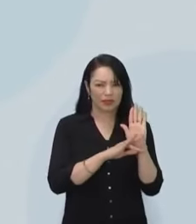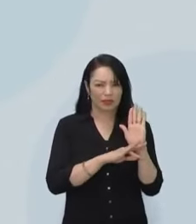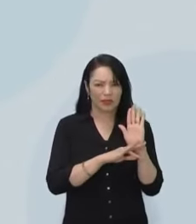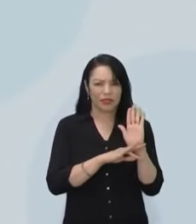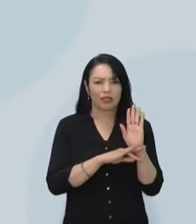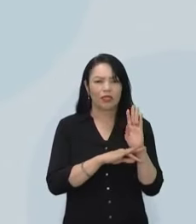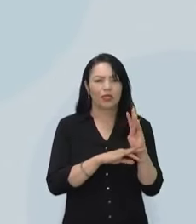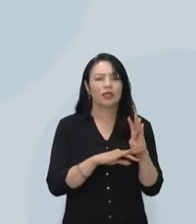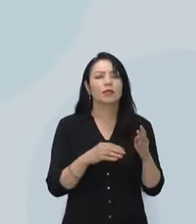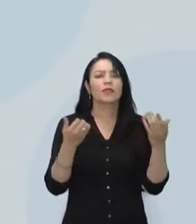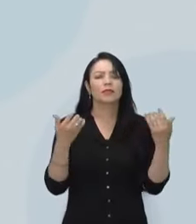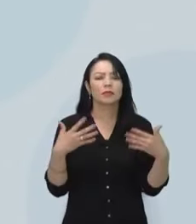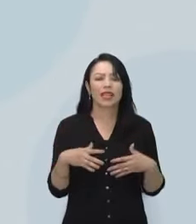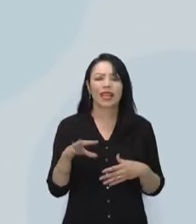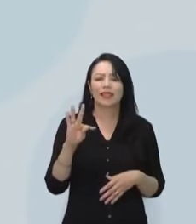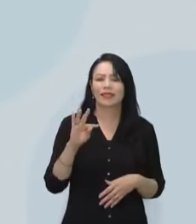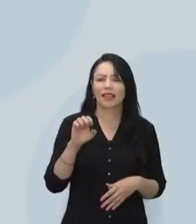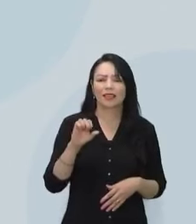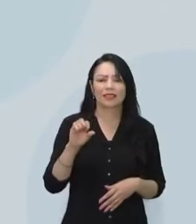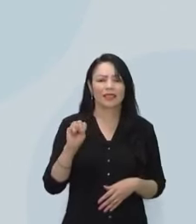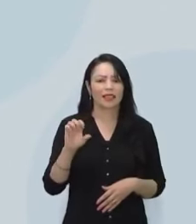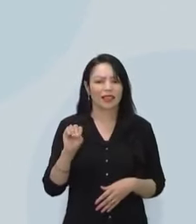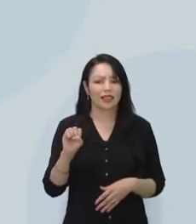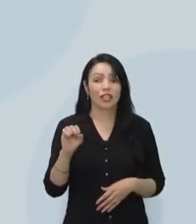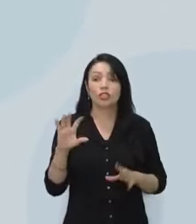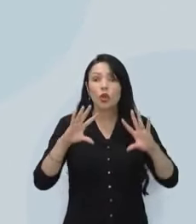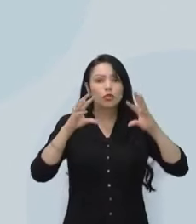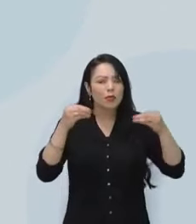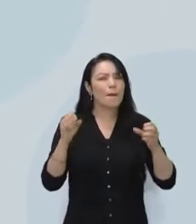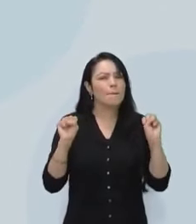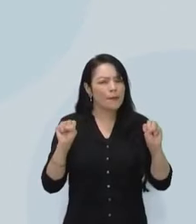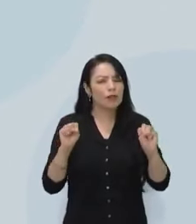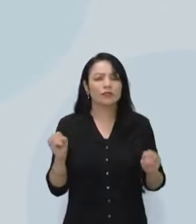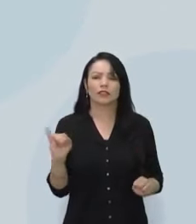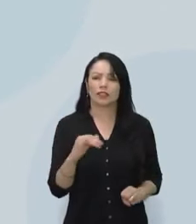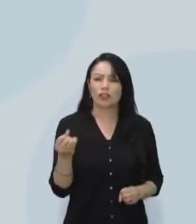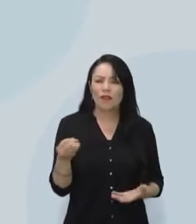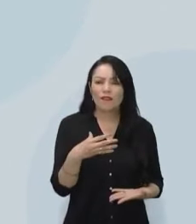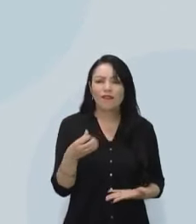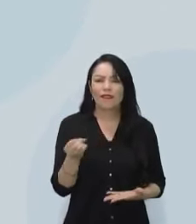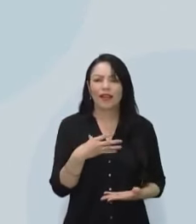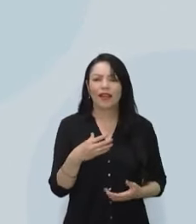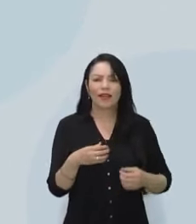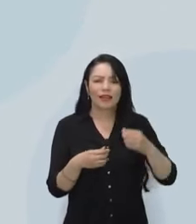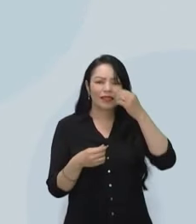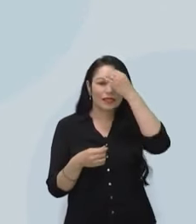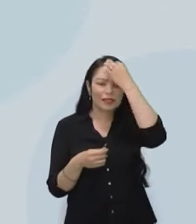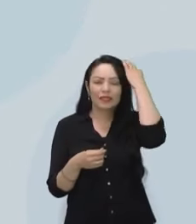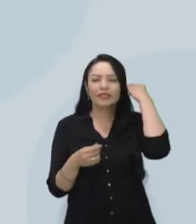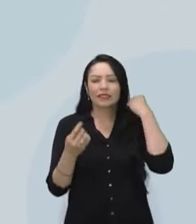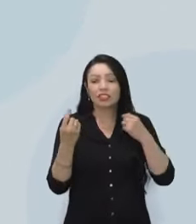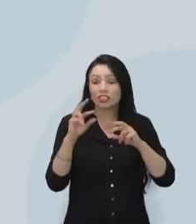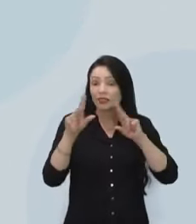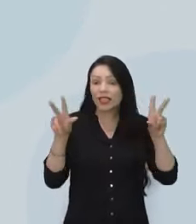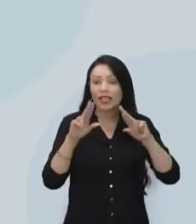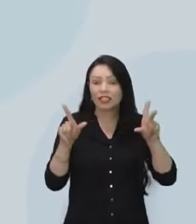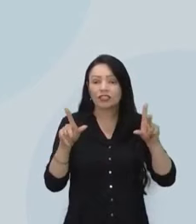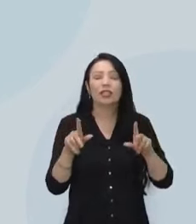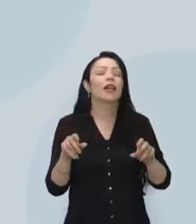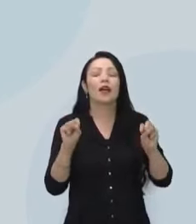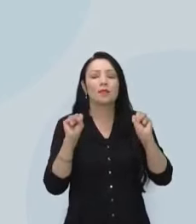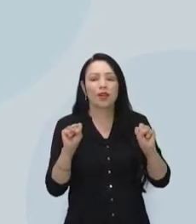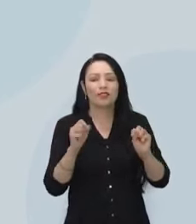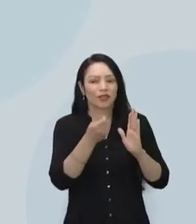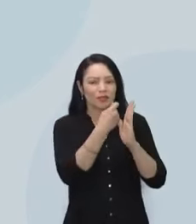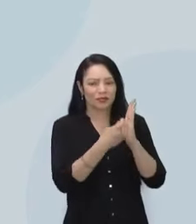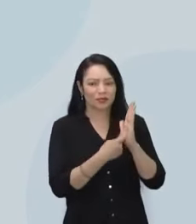para defender a tese de que todo mundo pode inovar, então a tese dele é aquilo que ele defende, todo mundo pode inovar. O autor